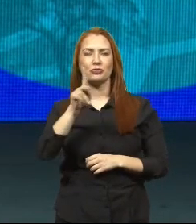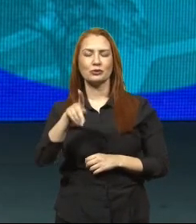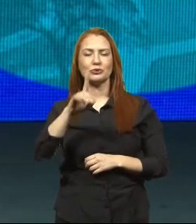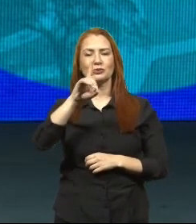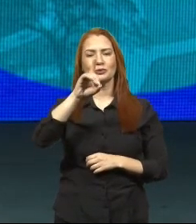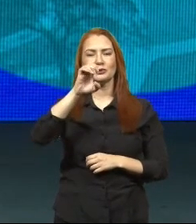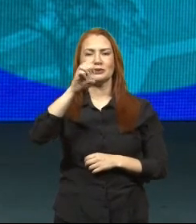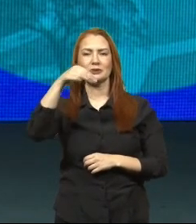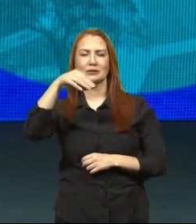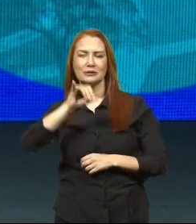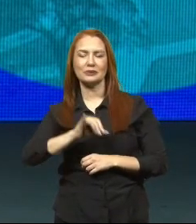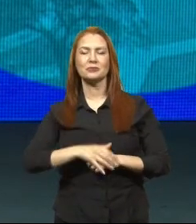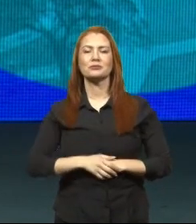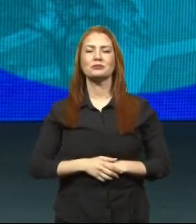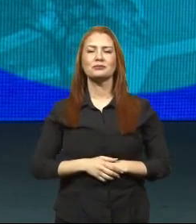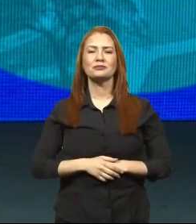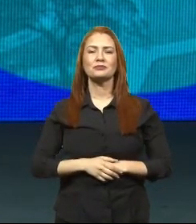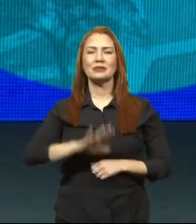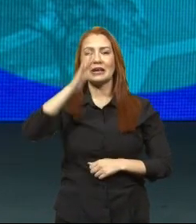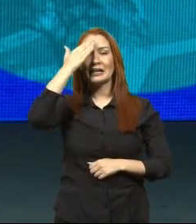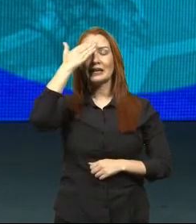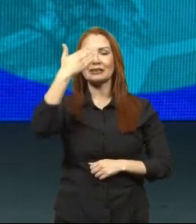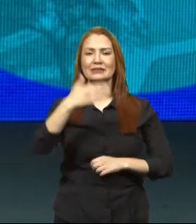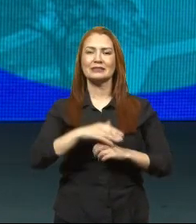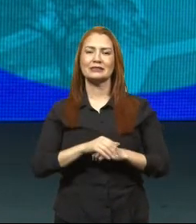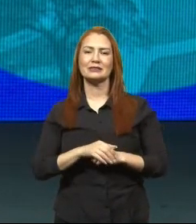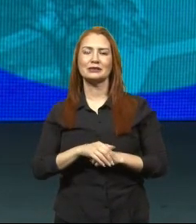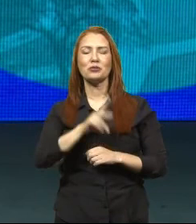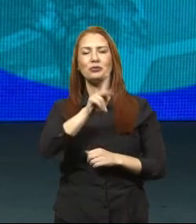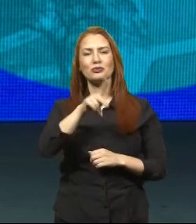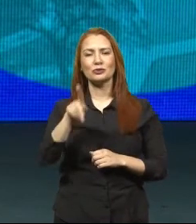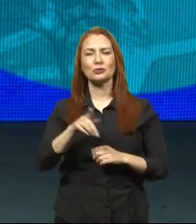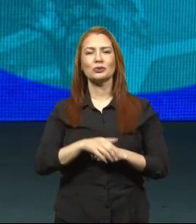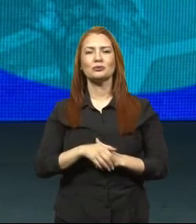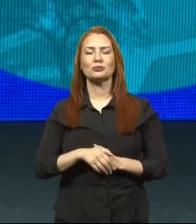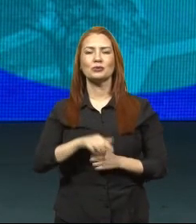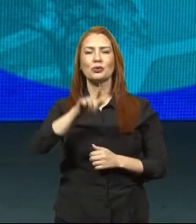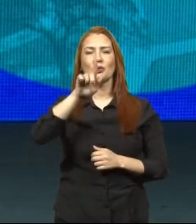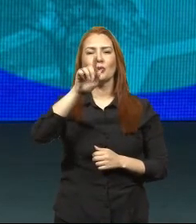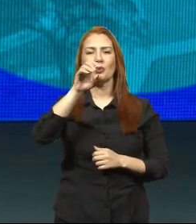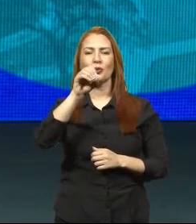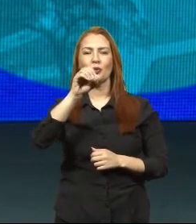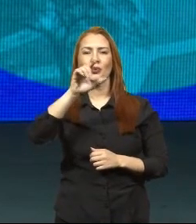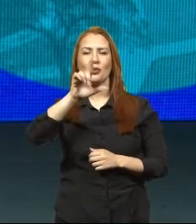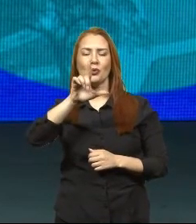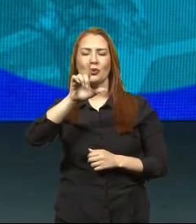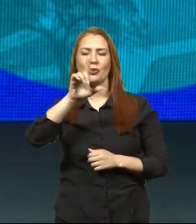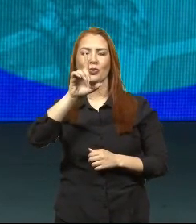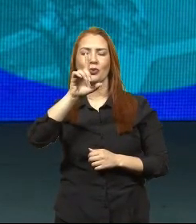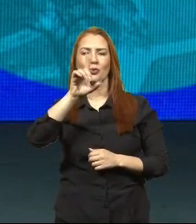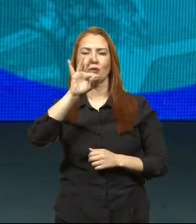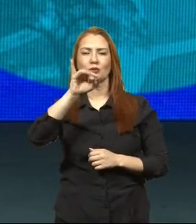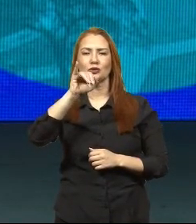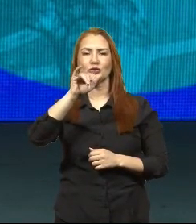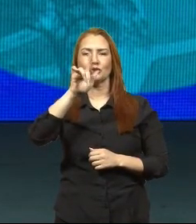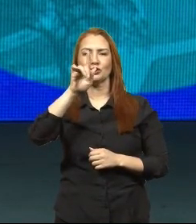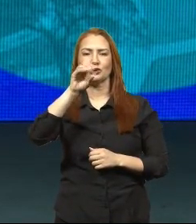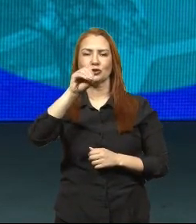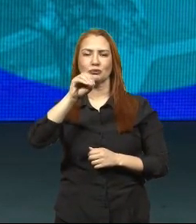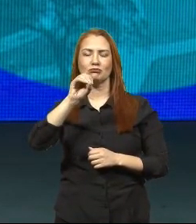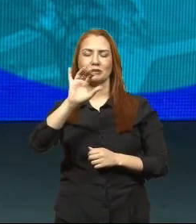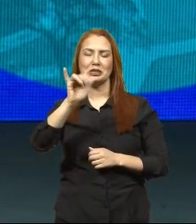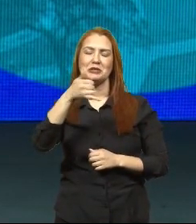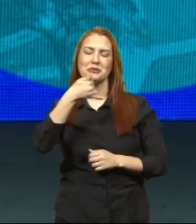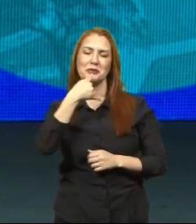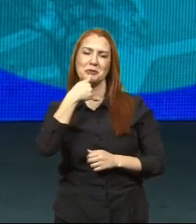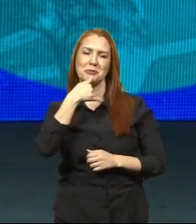Demigetico, agradecer a presença do Dr. Gontijo, que infelizmente teve que sair